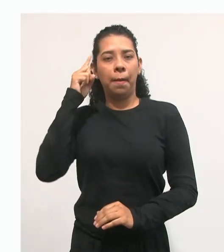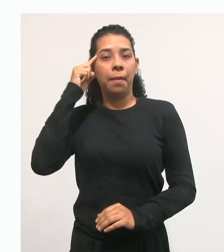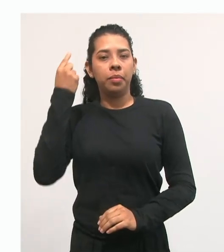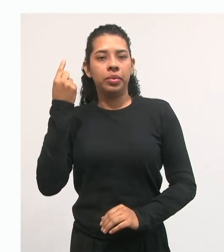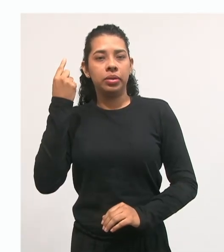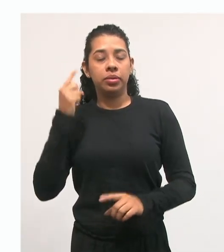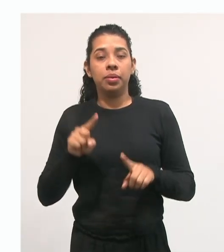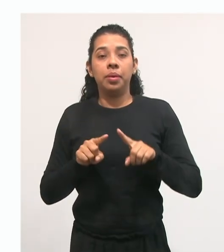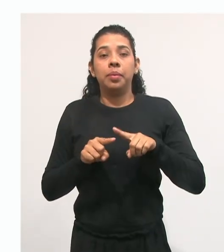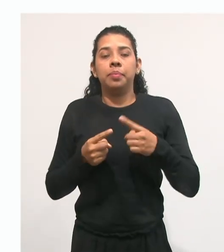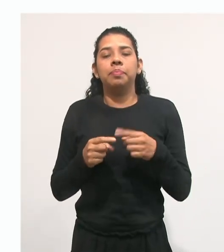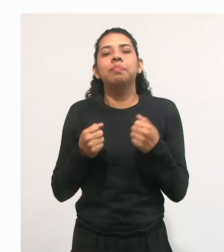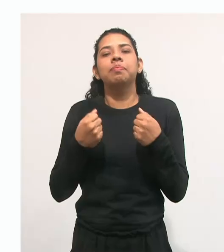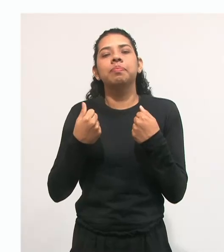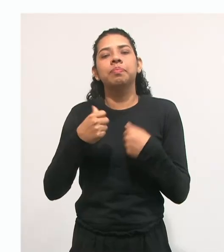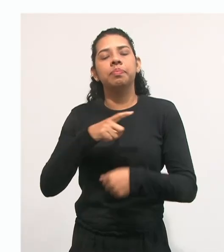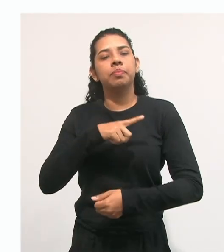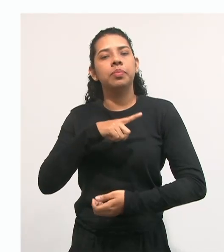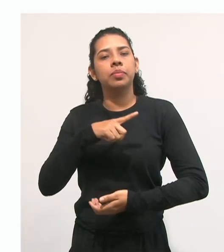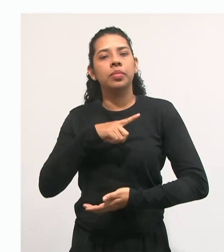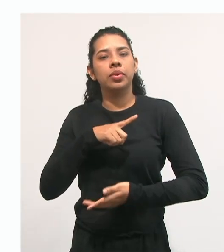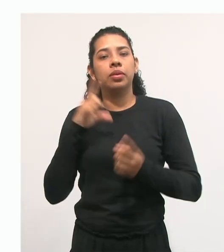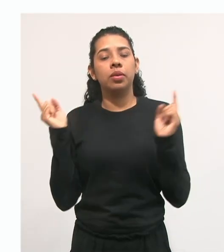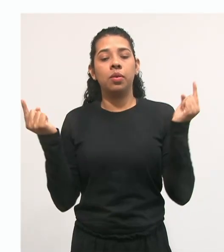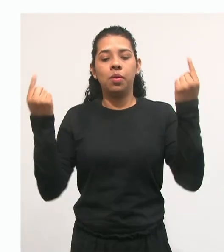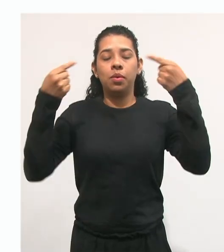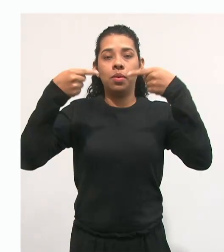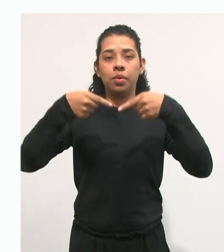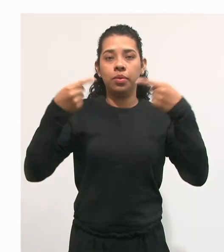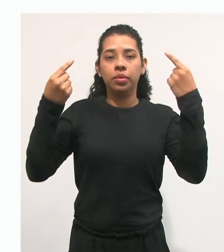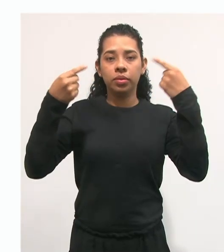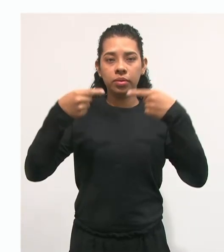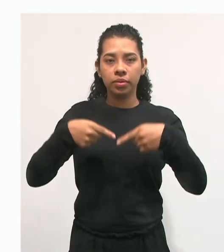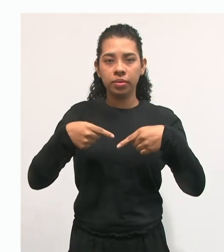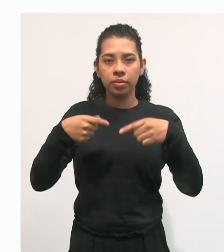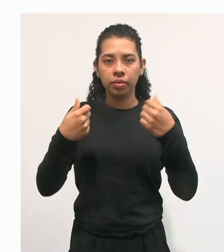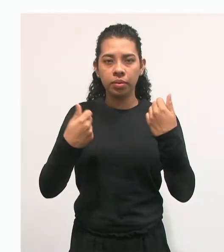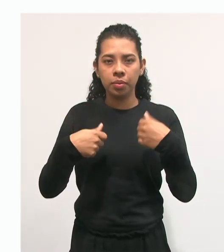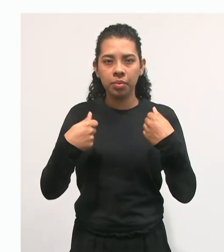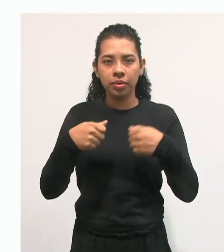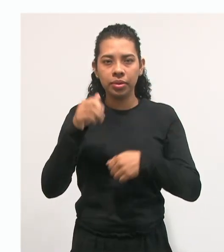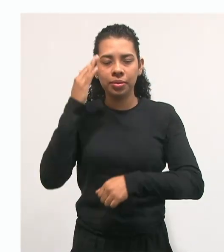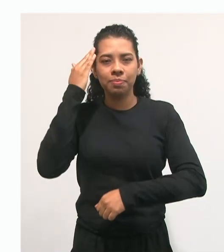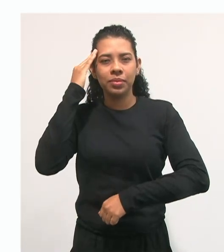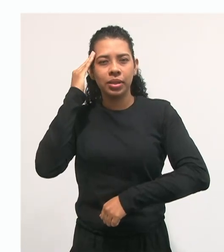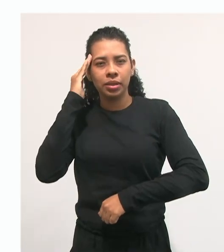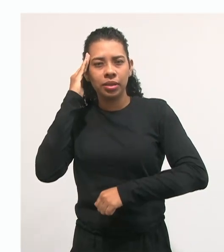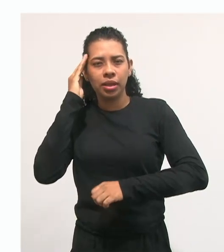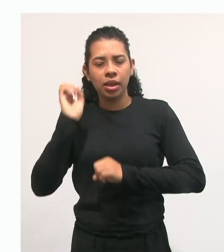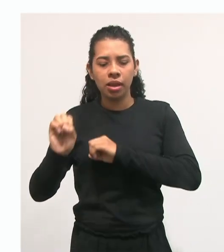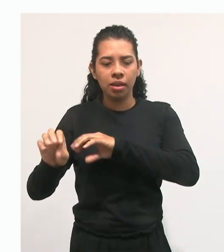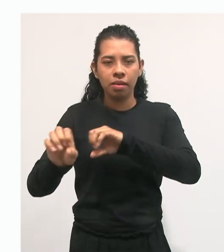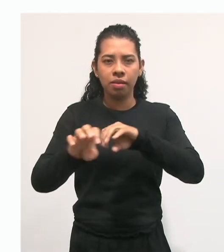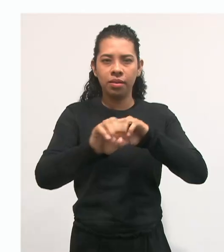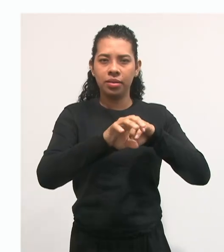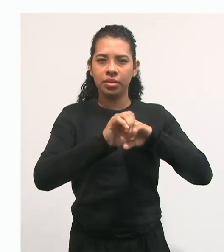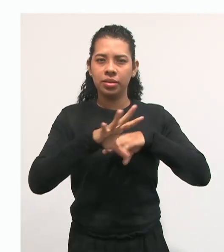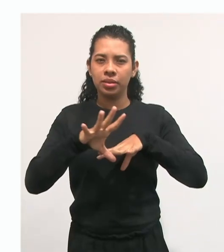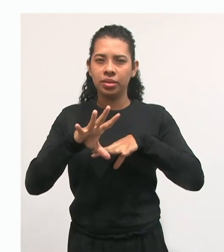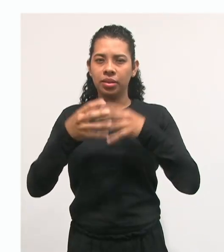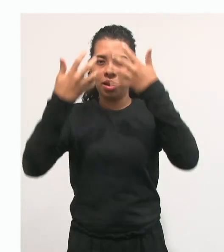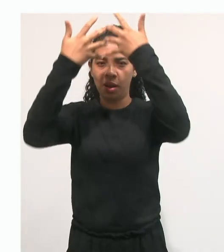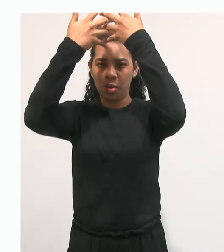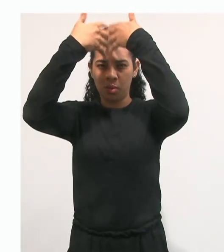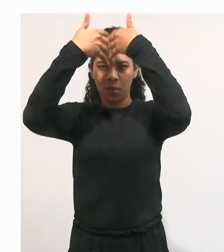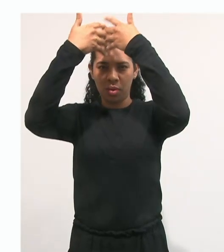gente tem o seguinte desafio, que é atender o desenvolvimento das capacidades cognitivas e